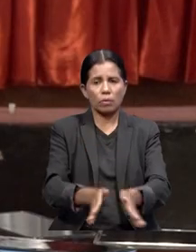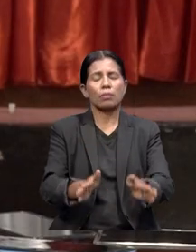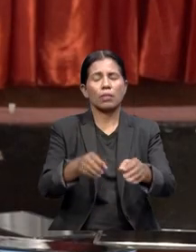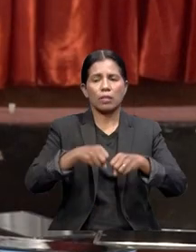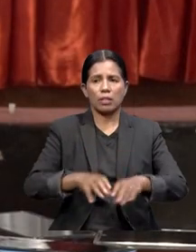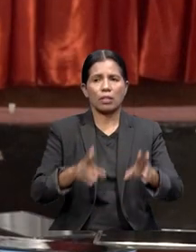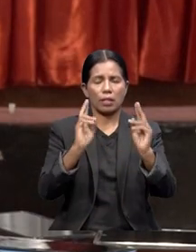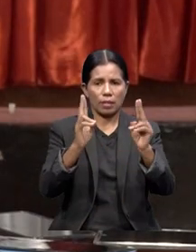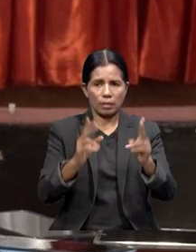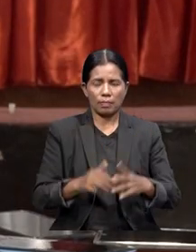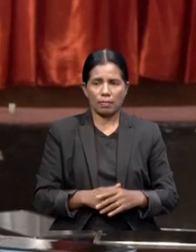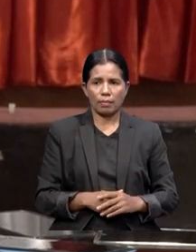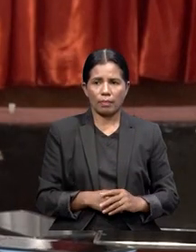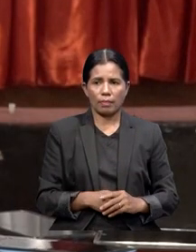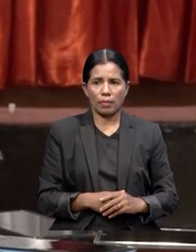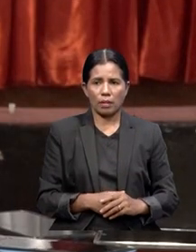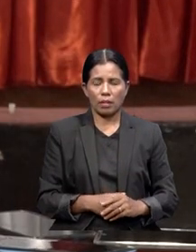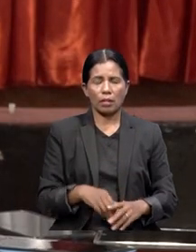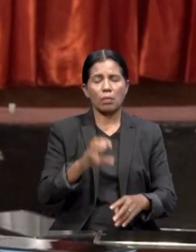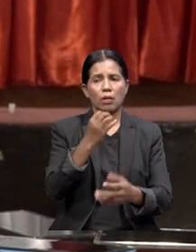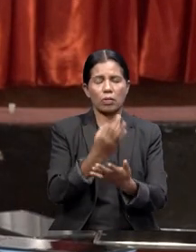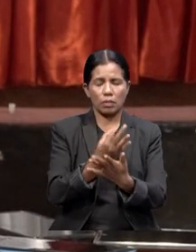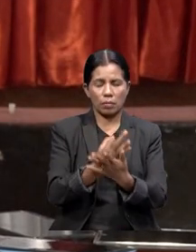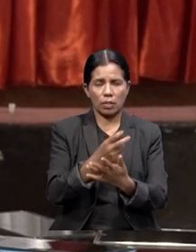la la la nema orçamento